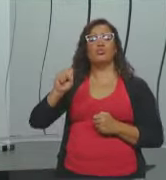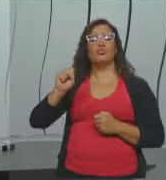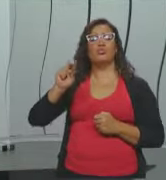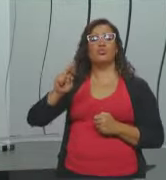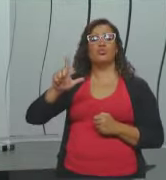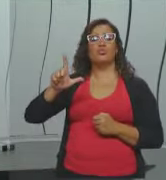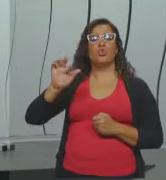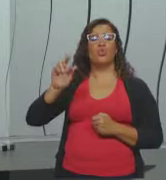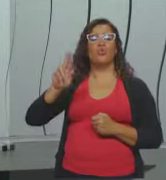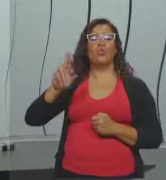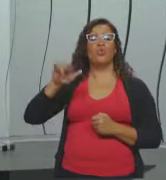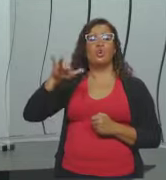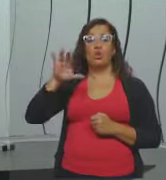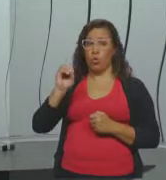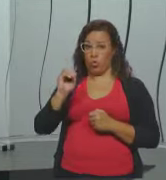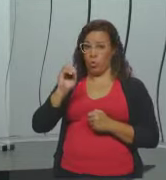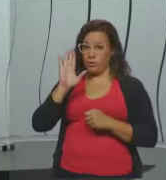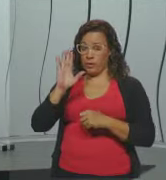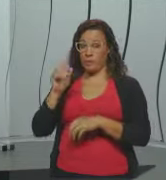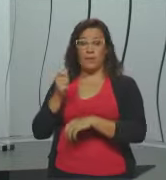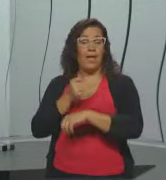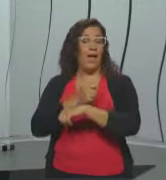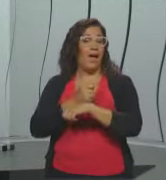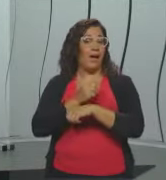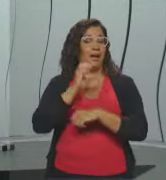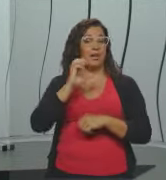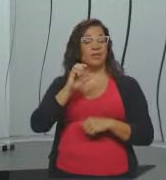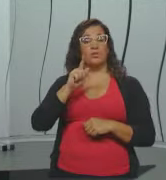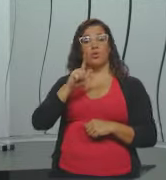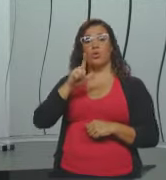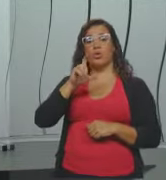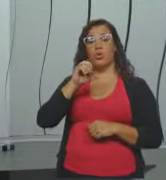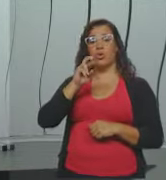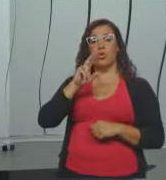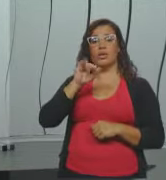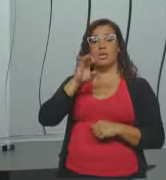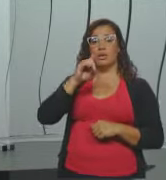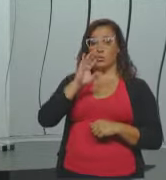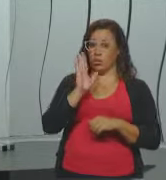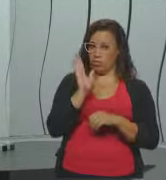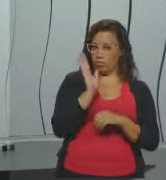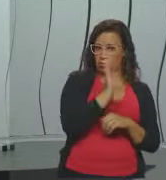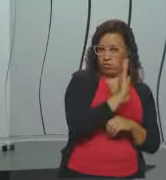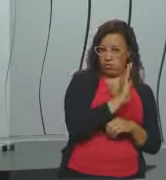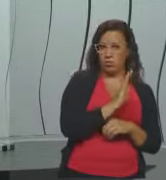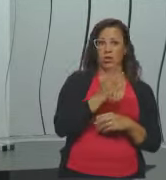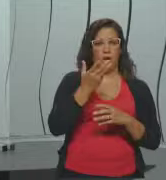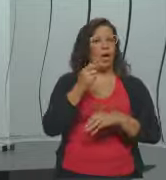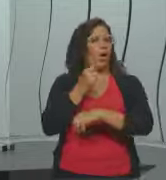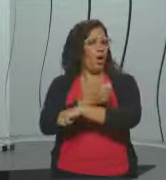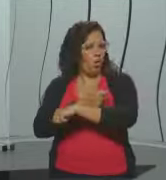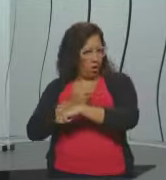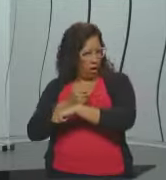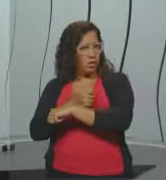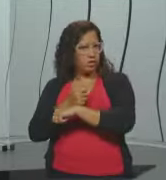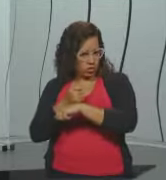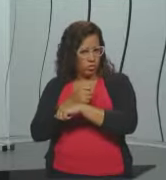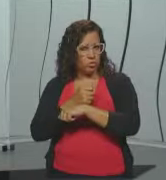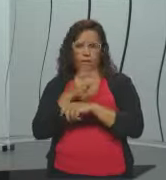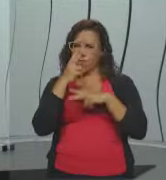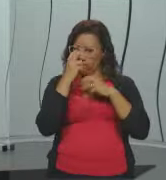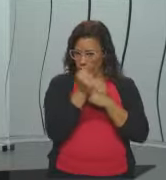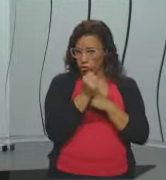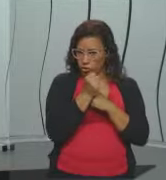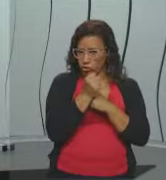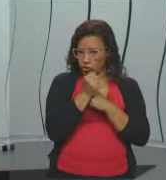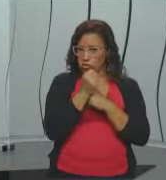ácido? Detalhe, hein? Ácido clorídrico, dependendo da concentração, de uma maneira geral, o ácido clorídrico é um ácido muito